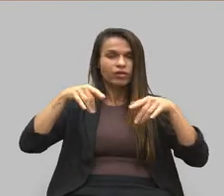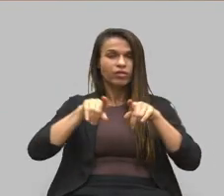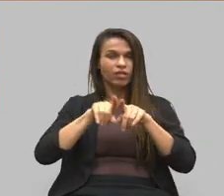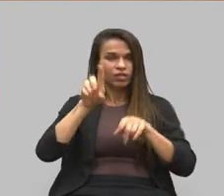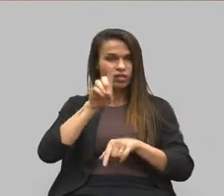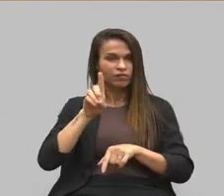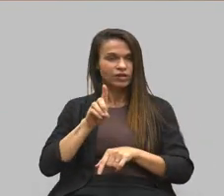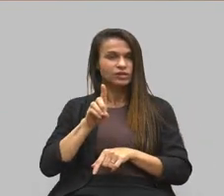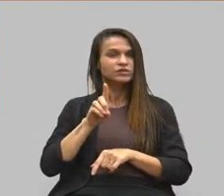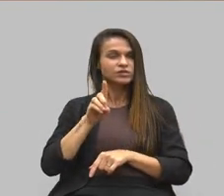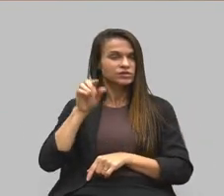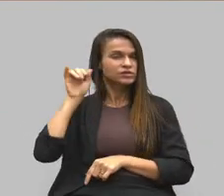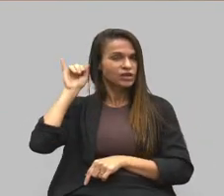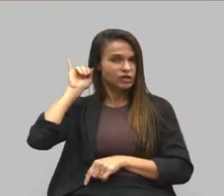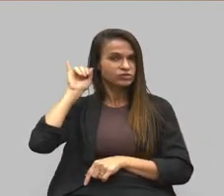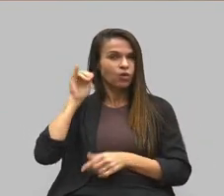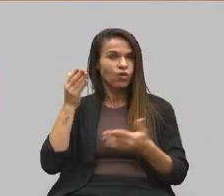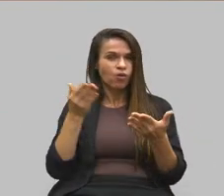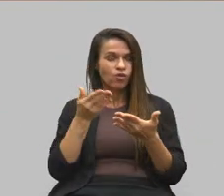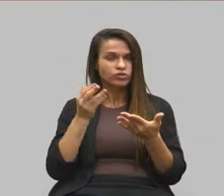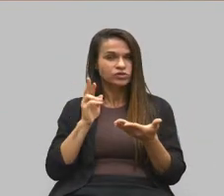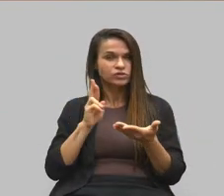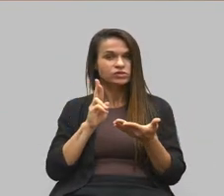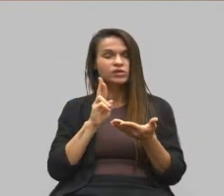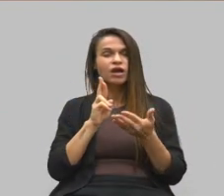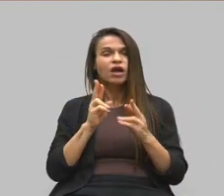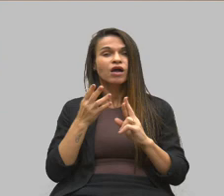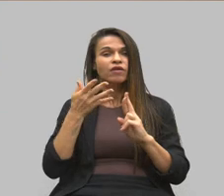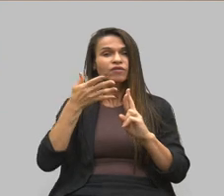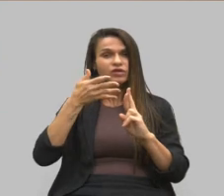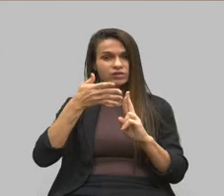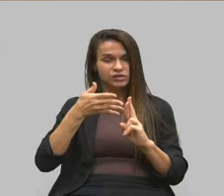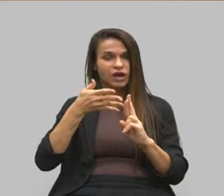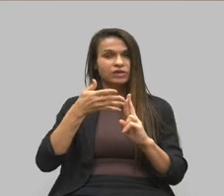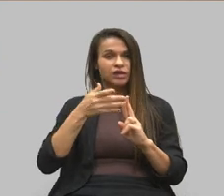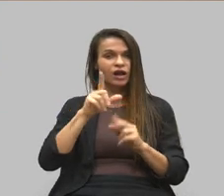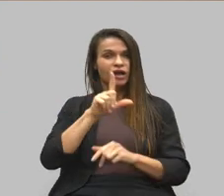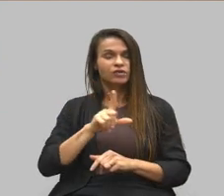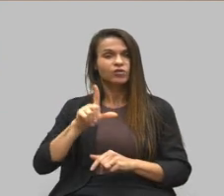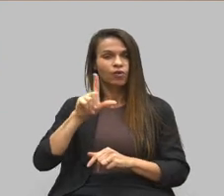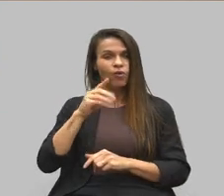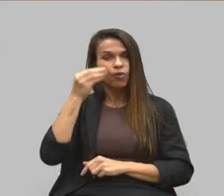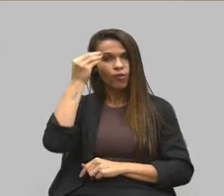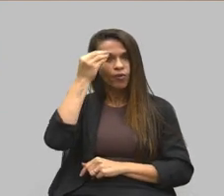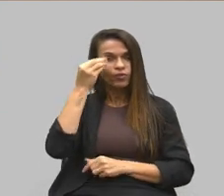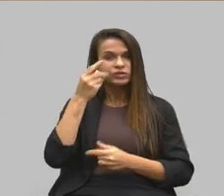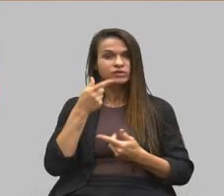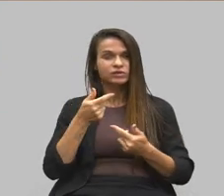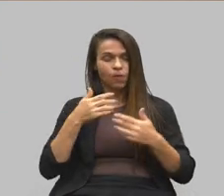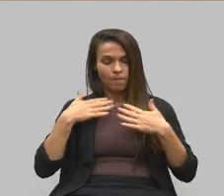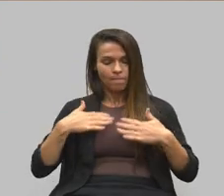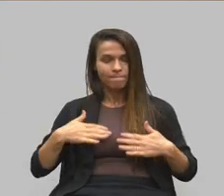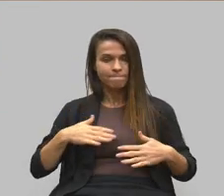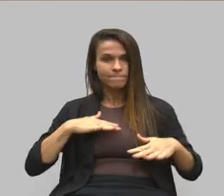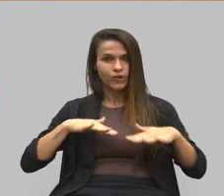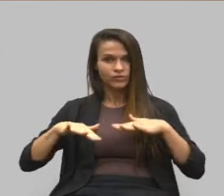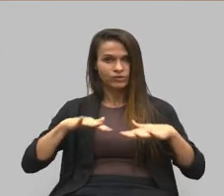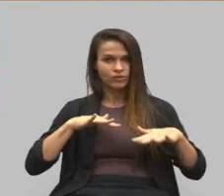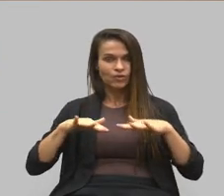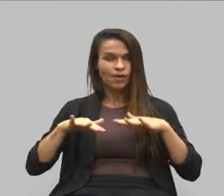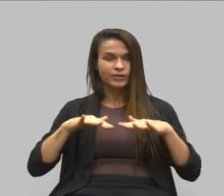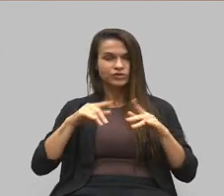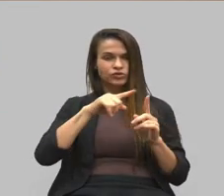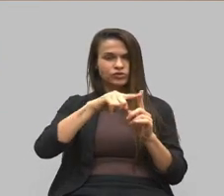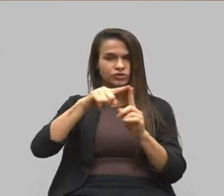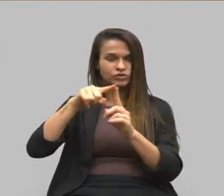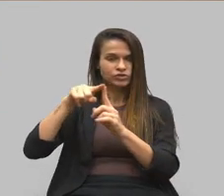intelectual hoje tem sido referenciado na literatura como eh a cognição motora porque muitos aspectos da